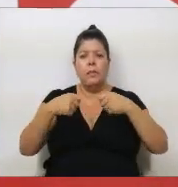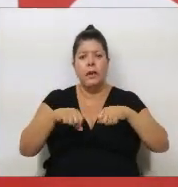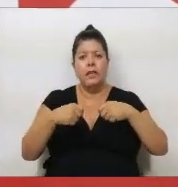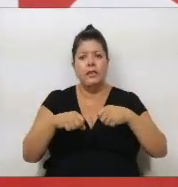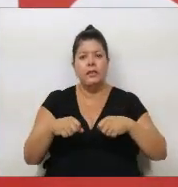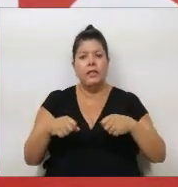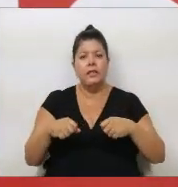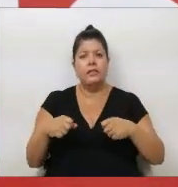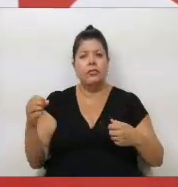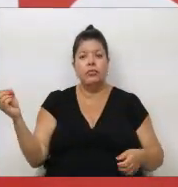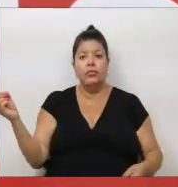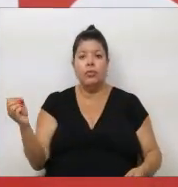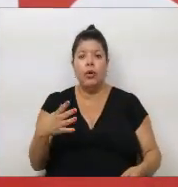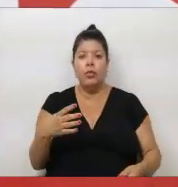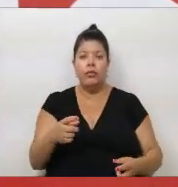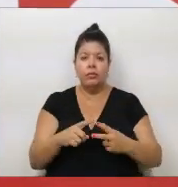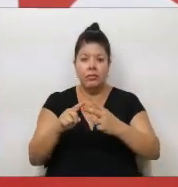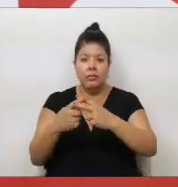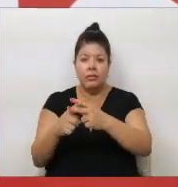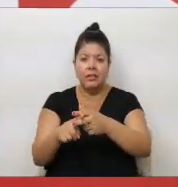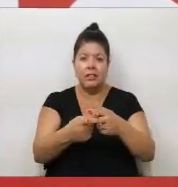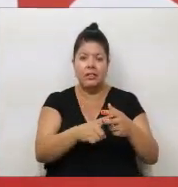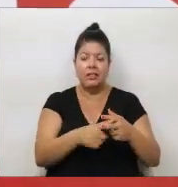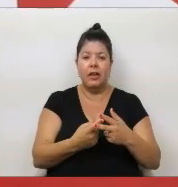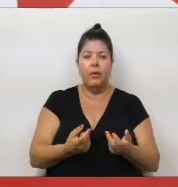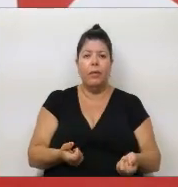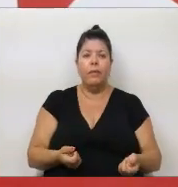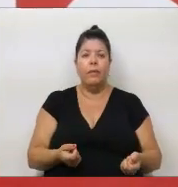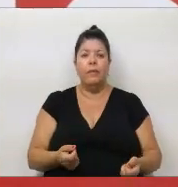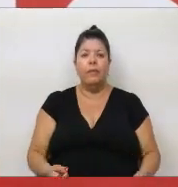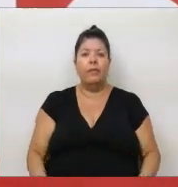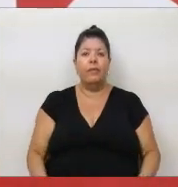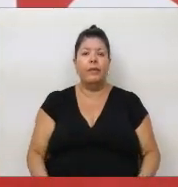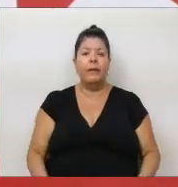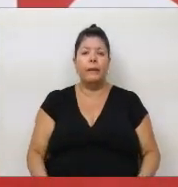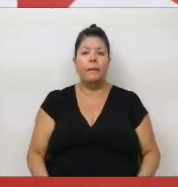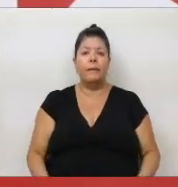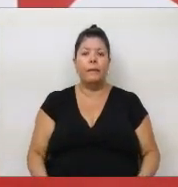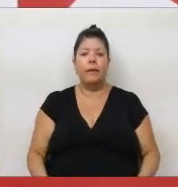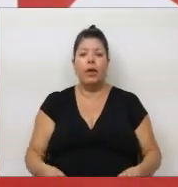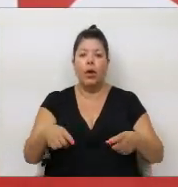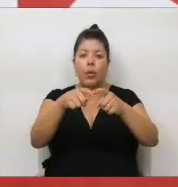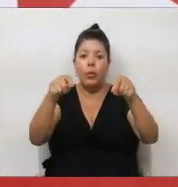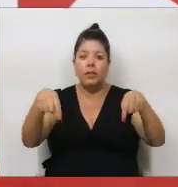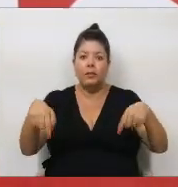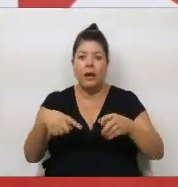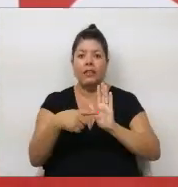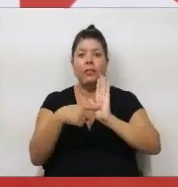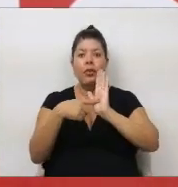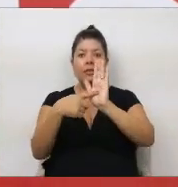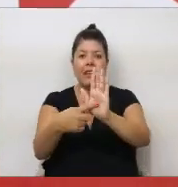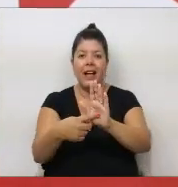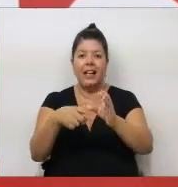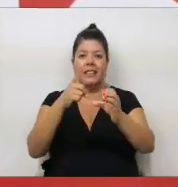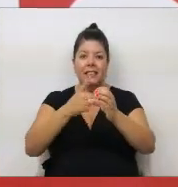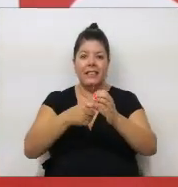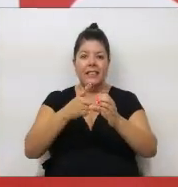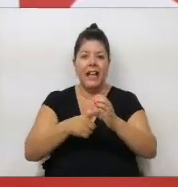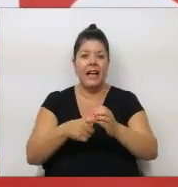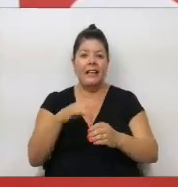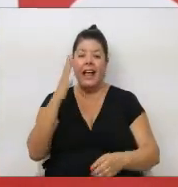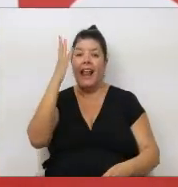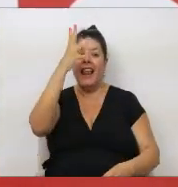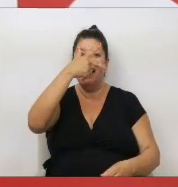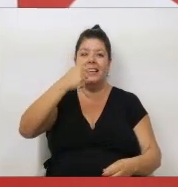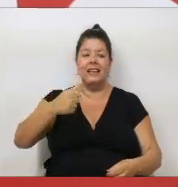revitalizados no sentido de que isso sirva, sim, de passo de como mostrar a nossa cidade, como mostrar que Imbituba é tão